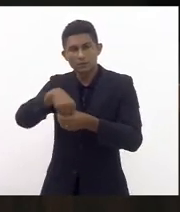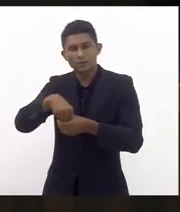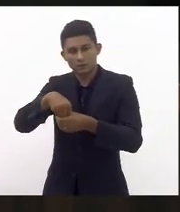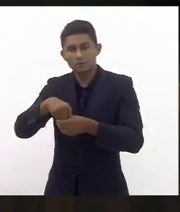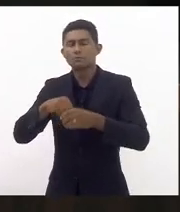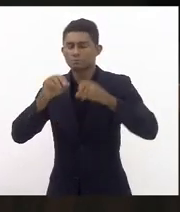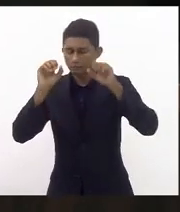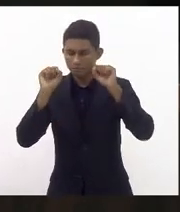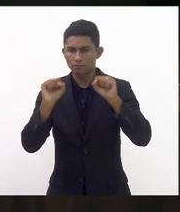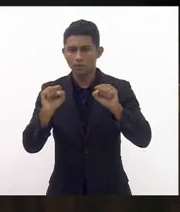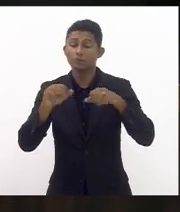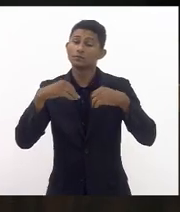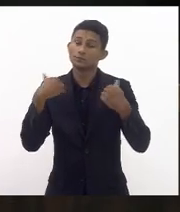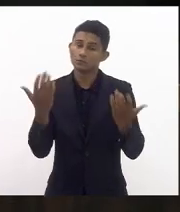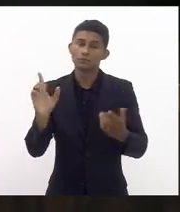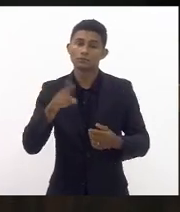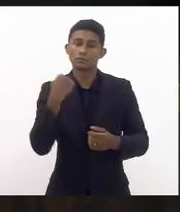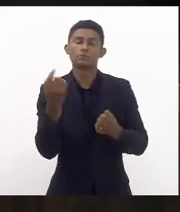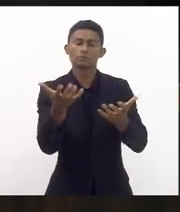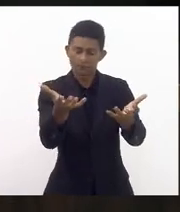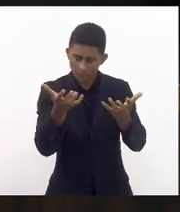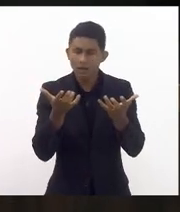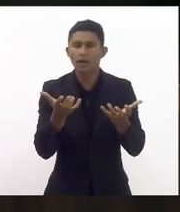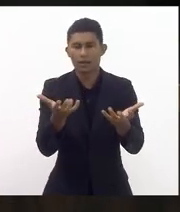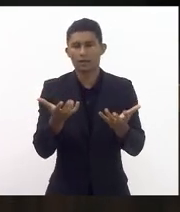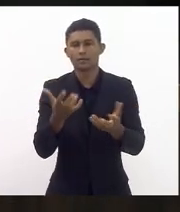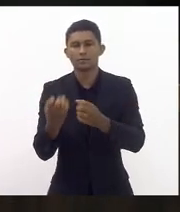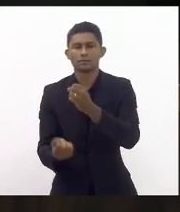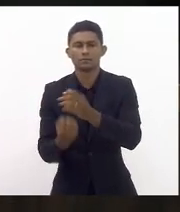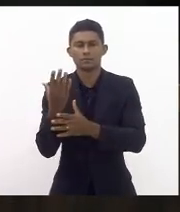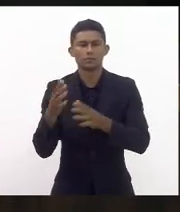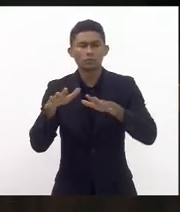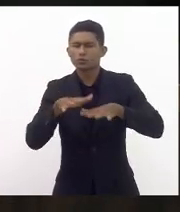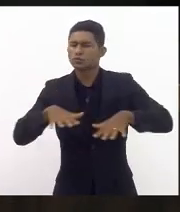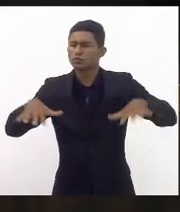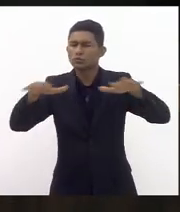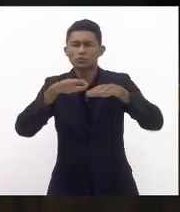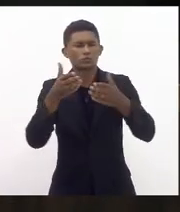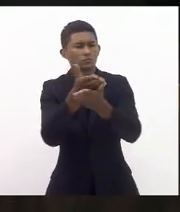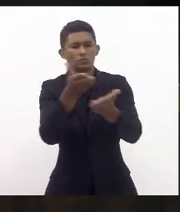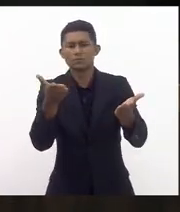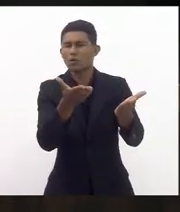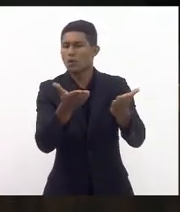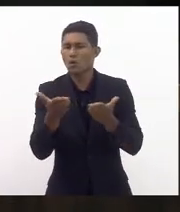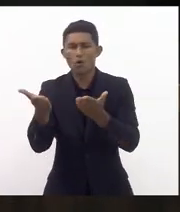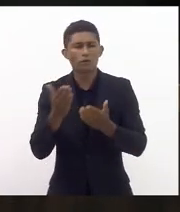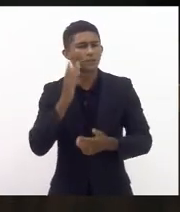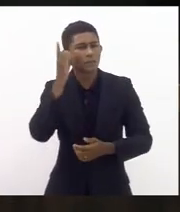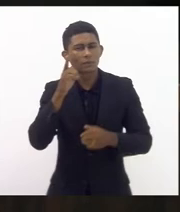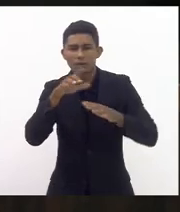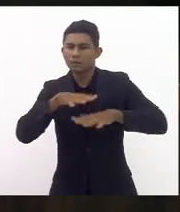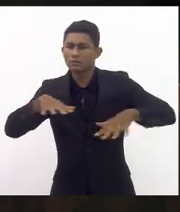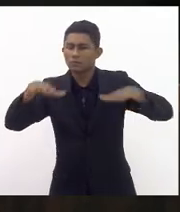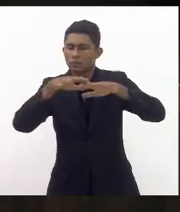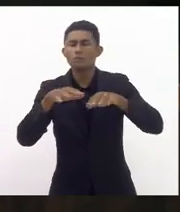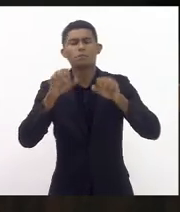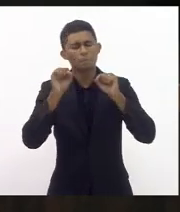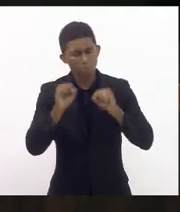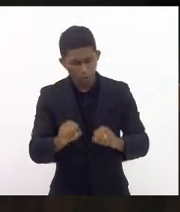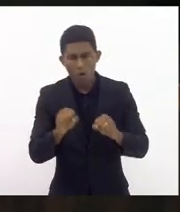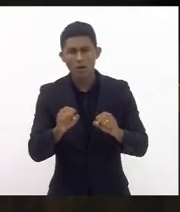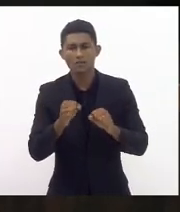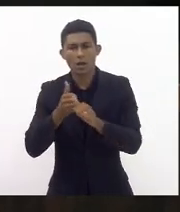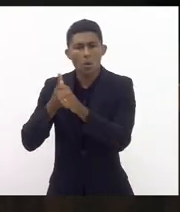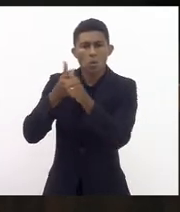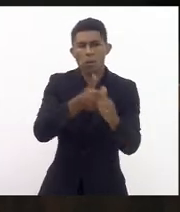Então é isso que nós queremos fazer valer. Todos os parlamentares estão convidados para estar como membro, suplente ou mesmo acompanhar a